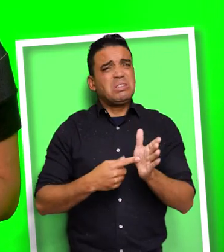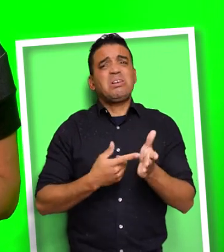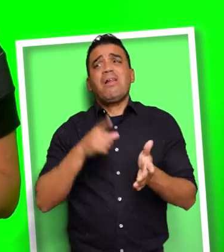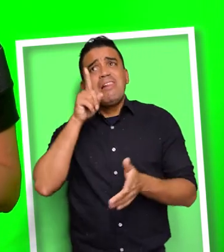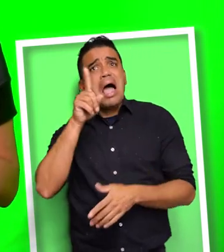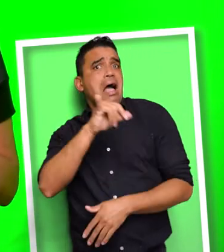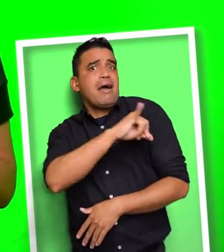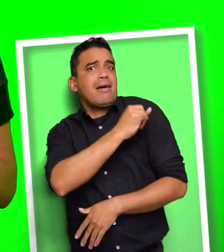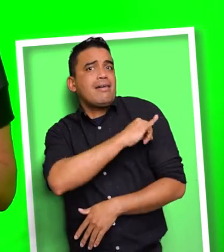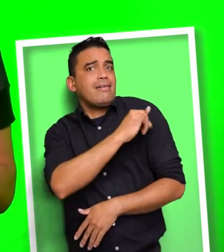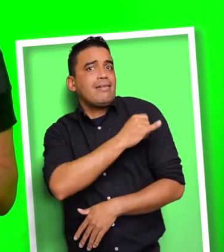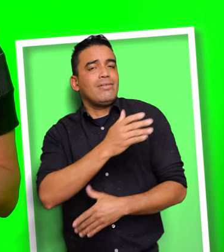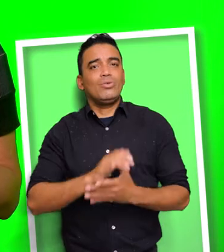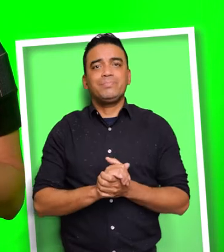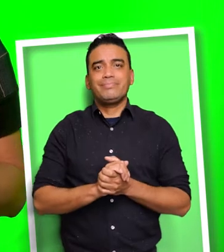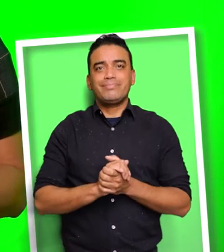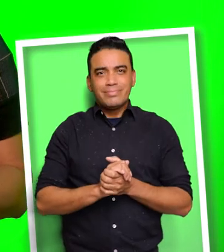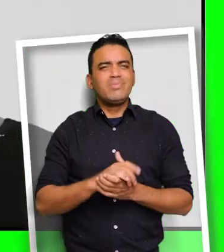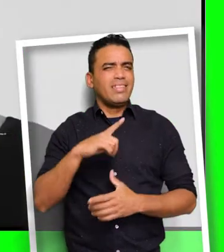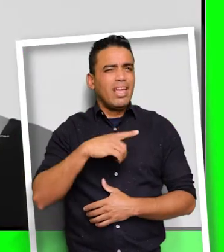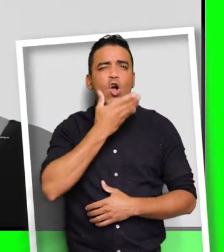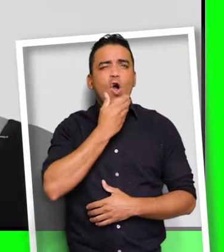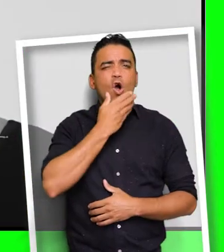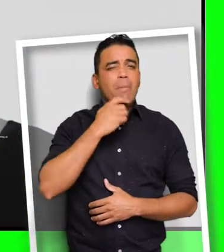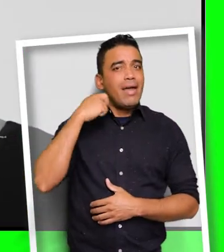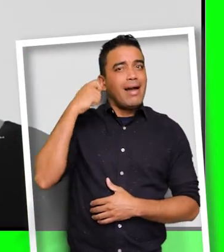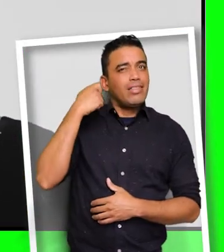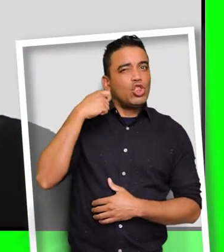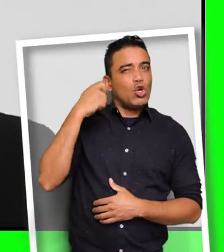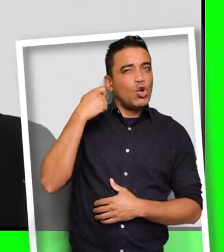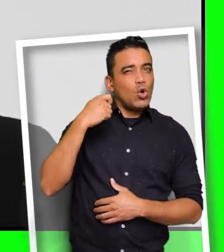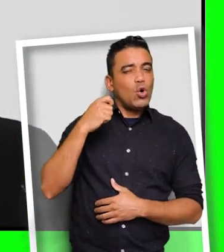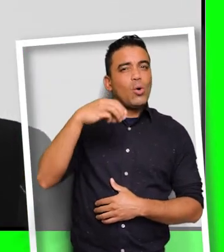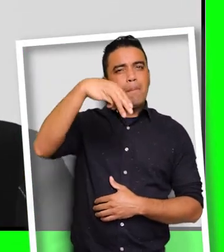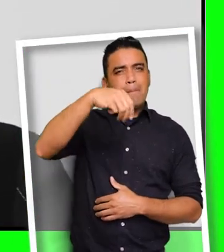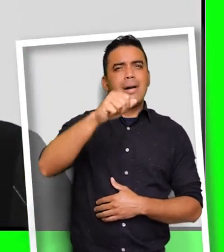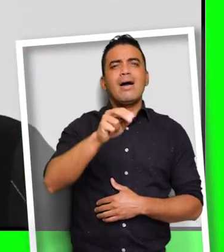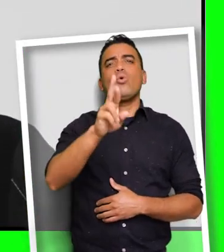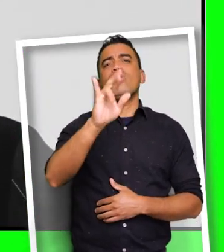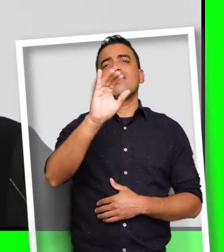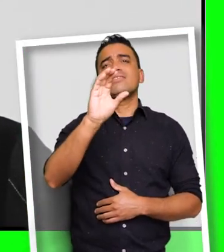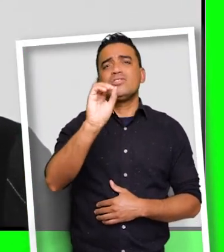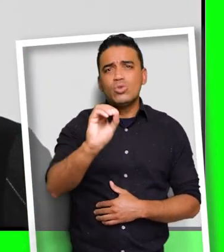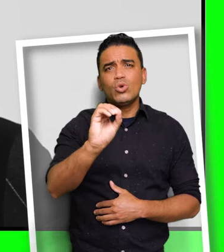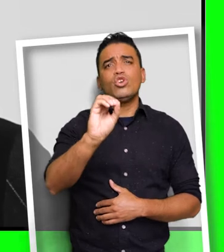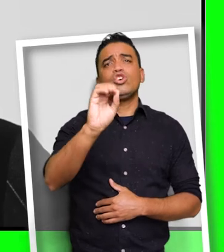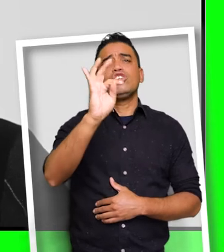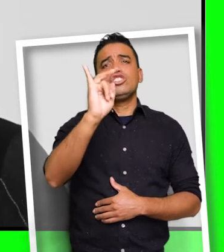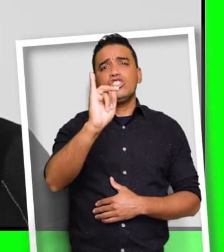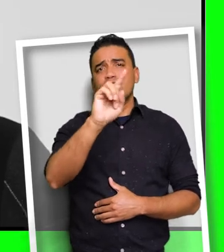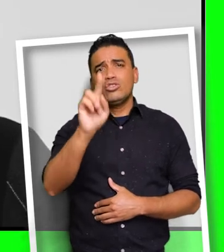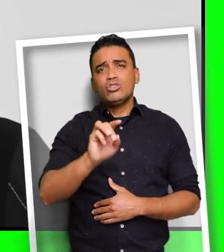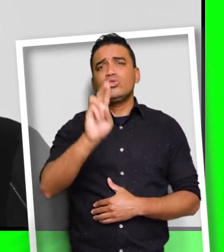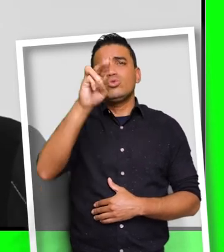estreia no Rio, com um ator que, para mim, já era uma grande referência, que era o Maurício Tizumba. Então,